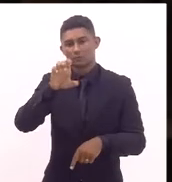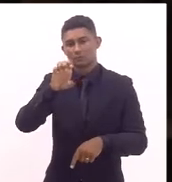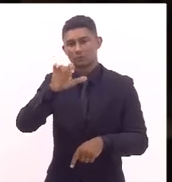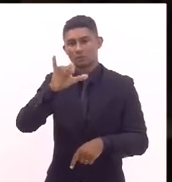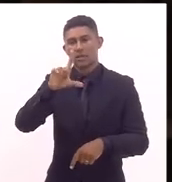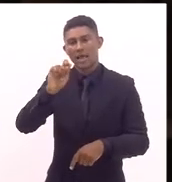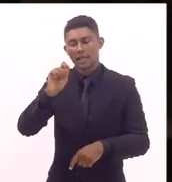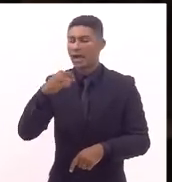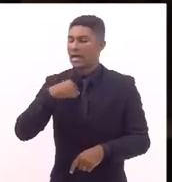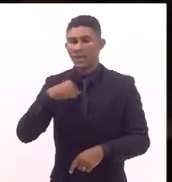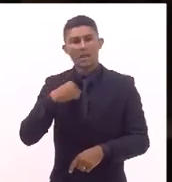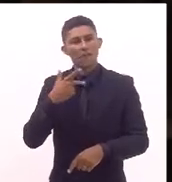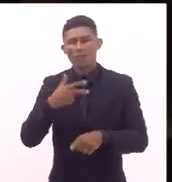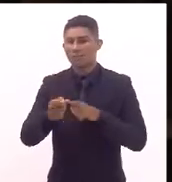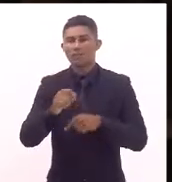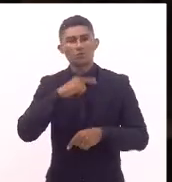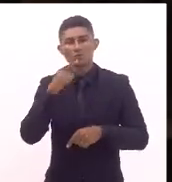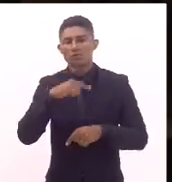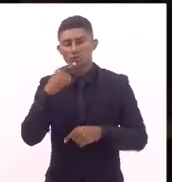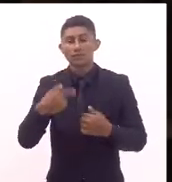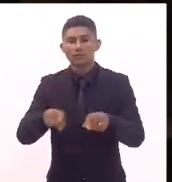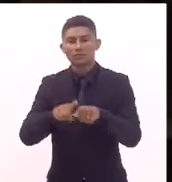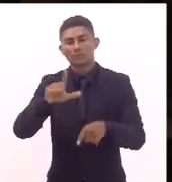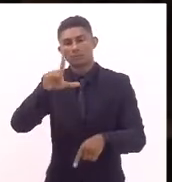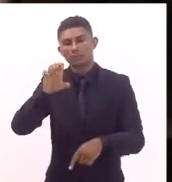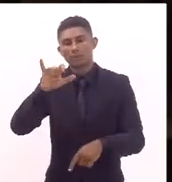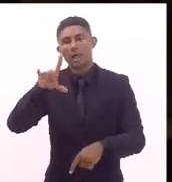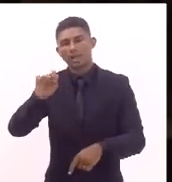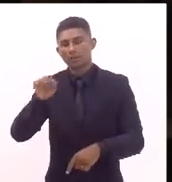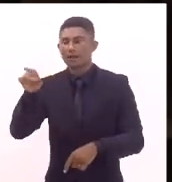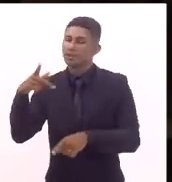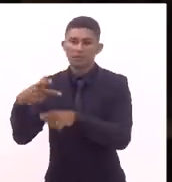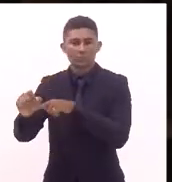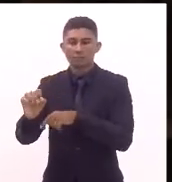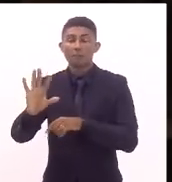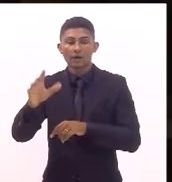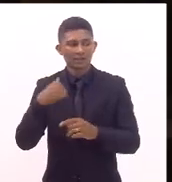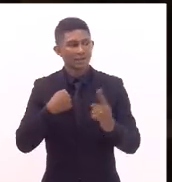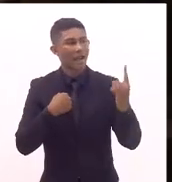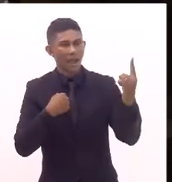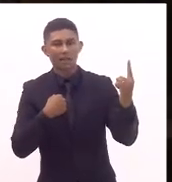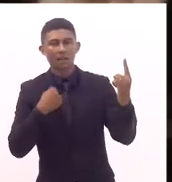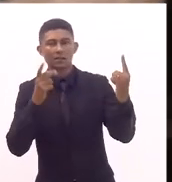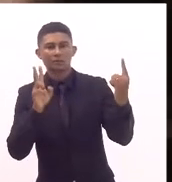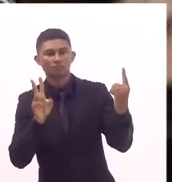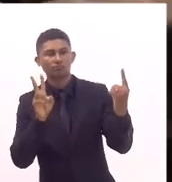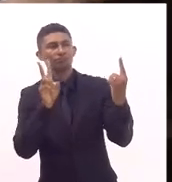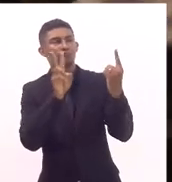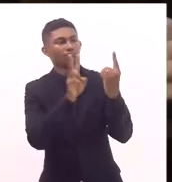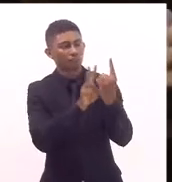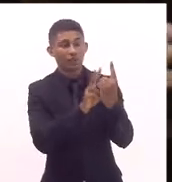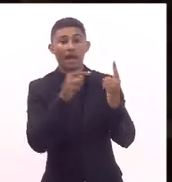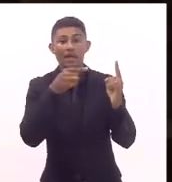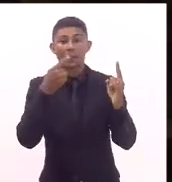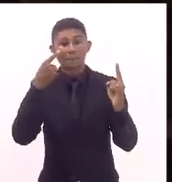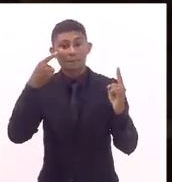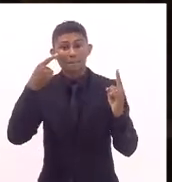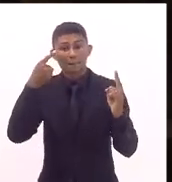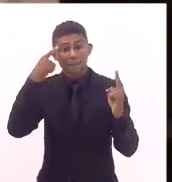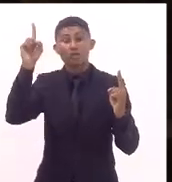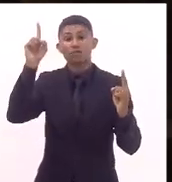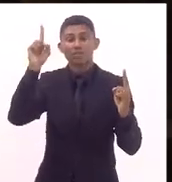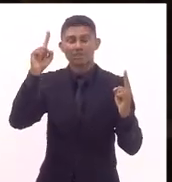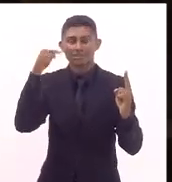eu não ganhei alegra não ganhou mas a Benedita nos acolheu não mandato no primeiro dia do mandato